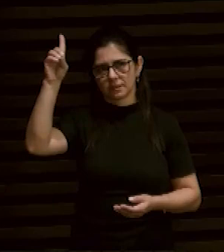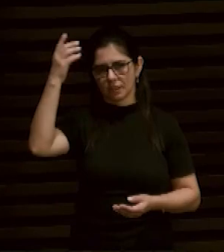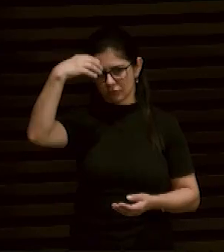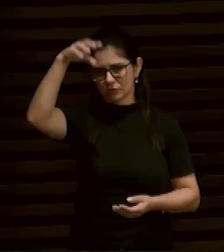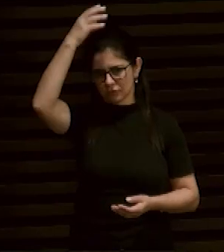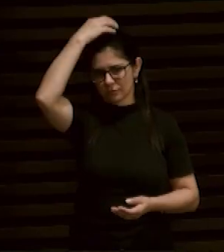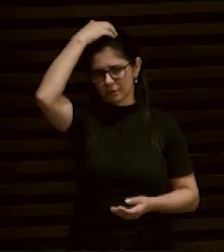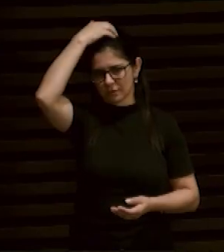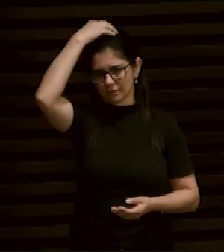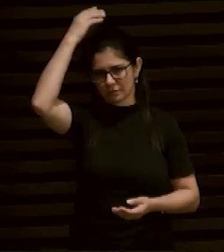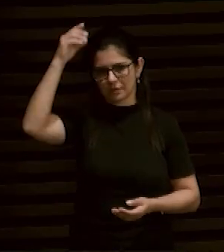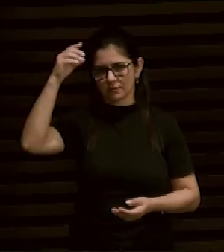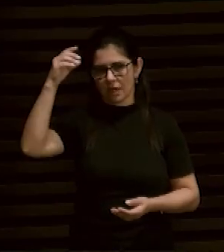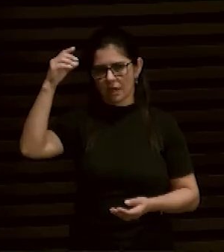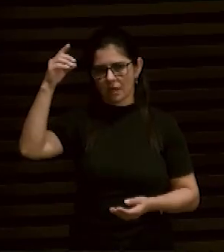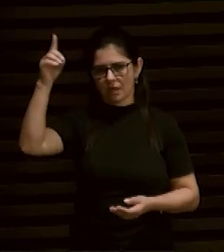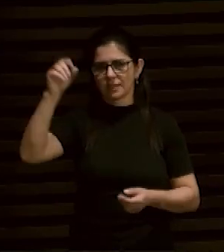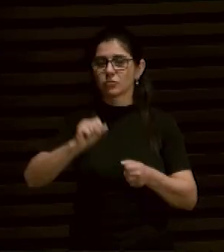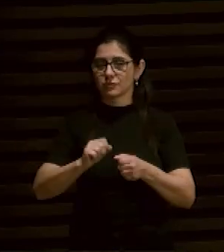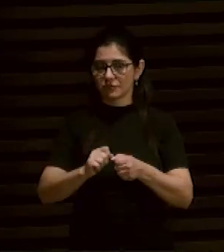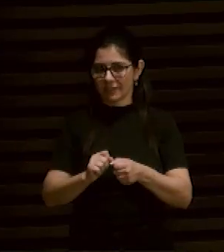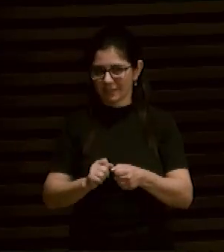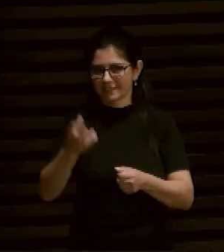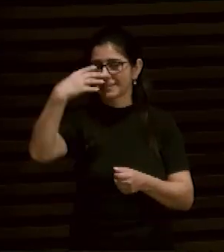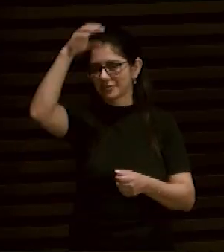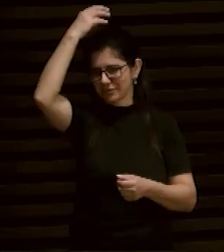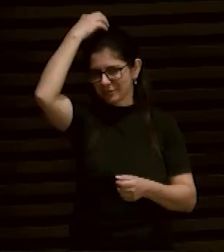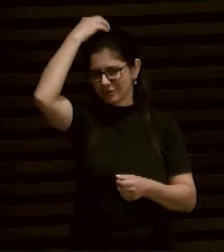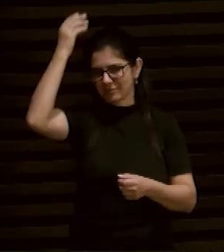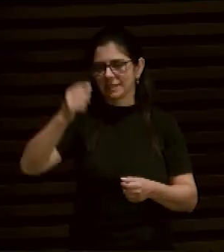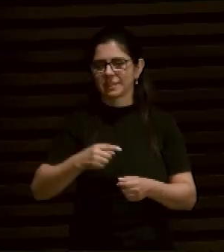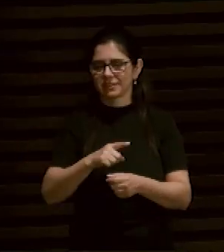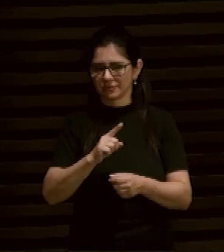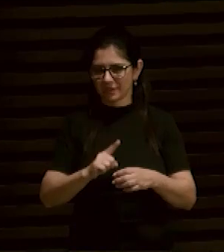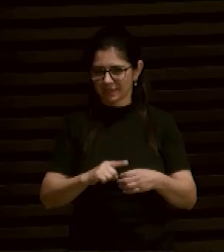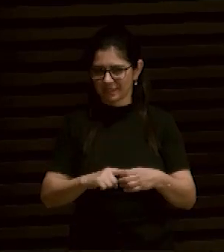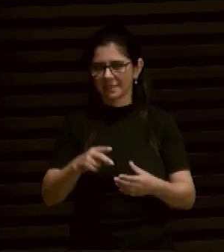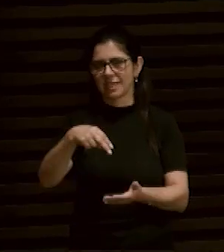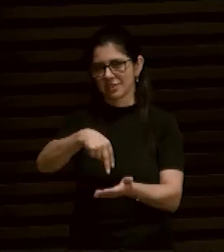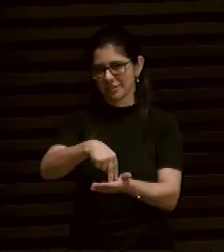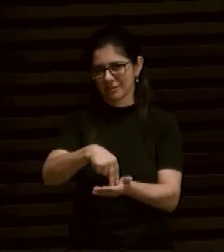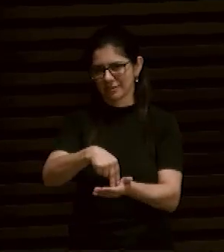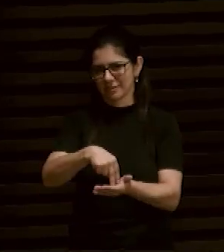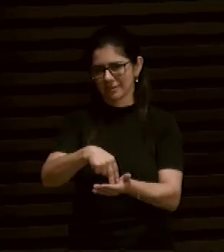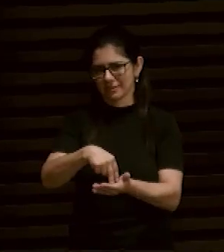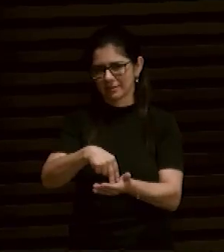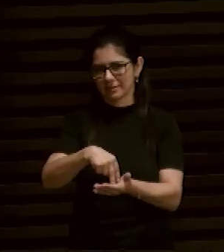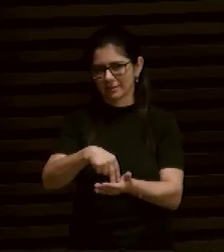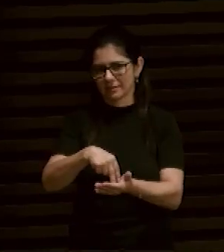trono, Deus ainda controla Trumps, Deus ainda controla Bolsonaros, Deus ainda